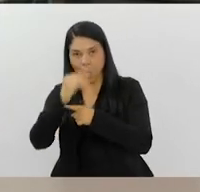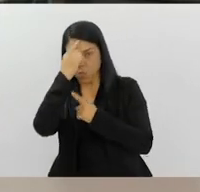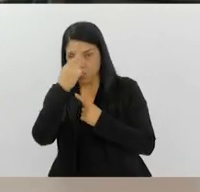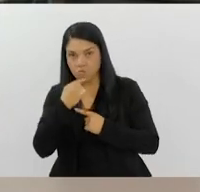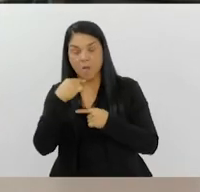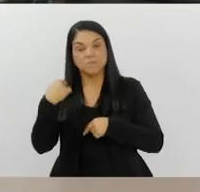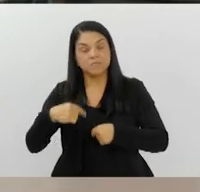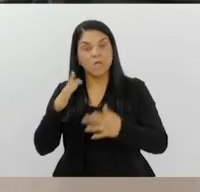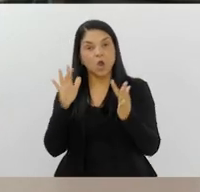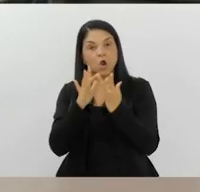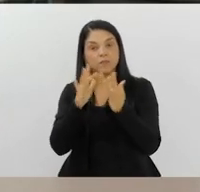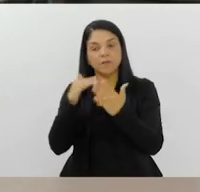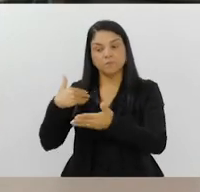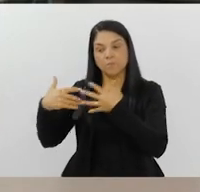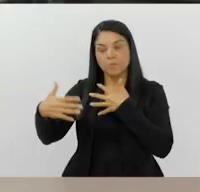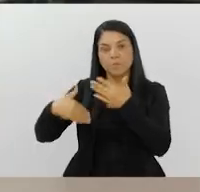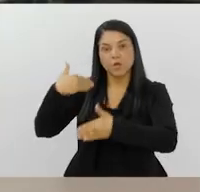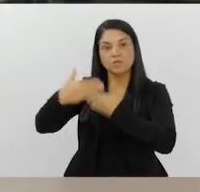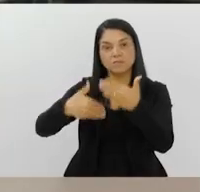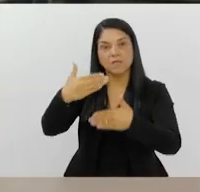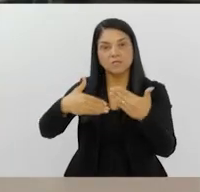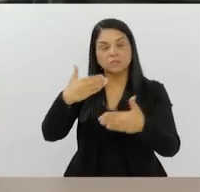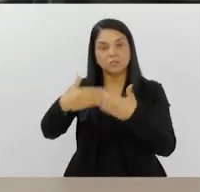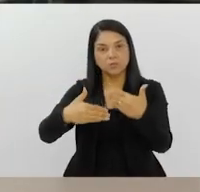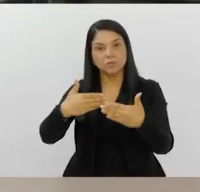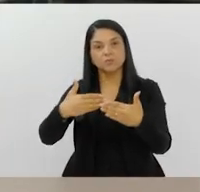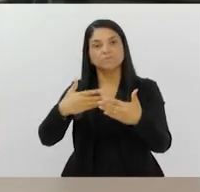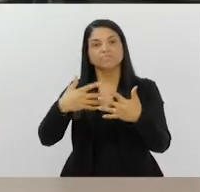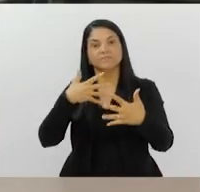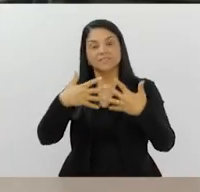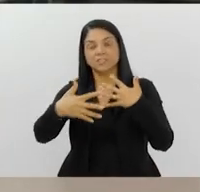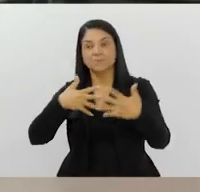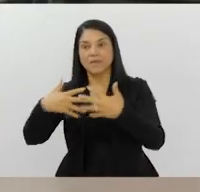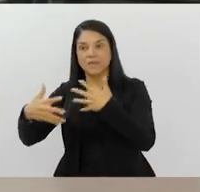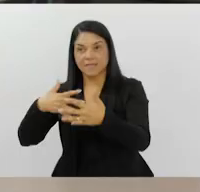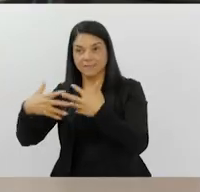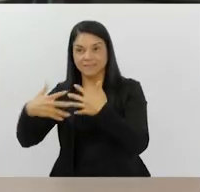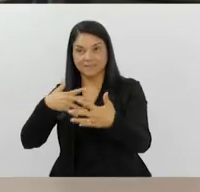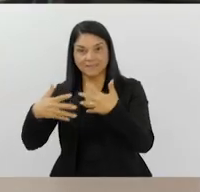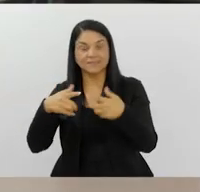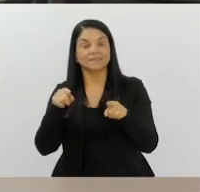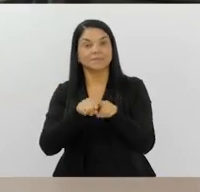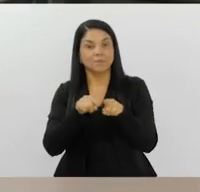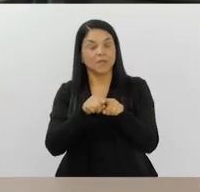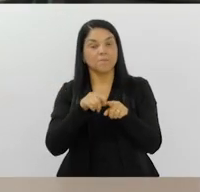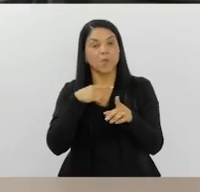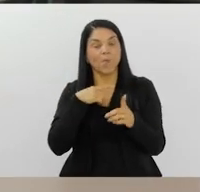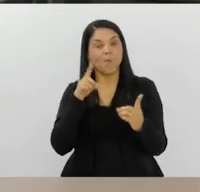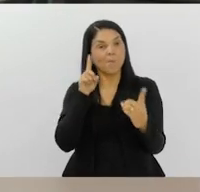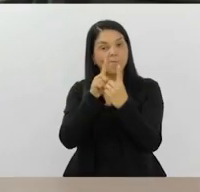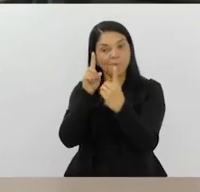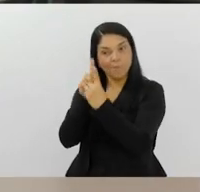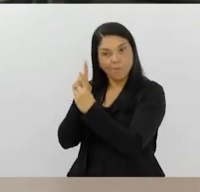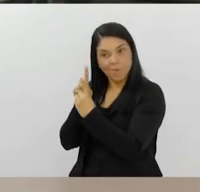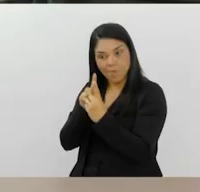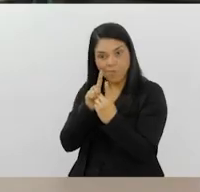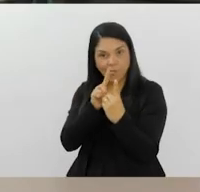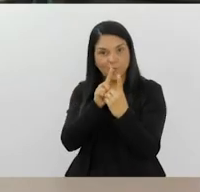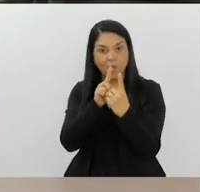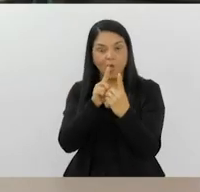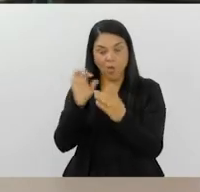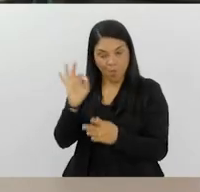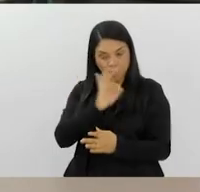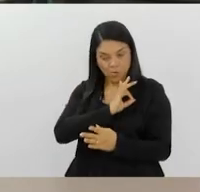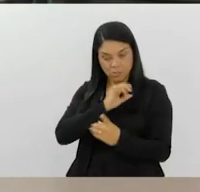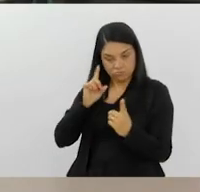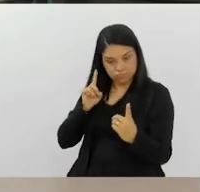processo de Transparência visto que também os meus os dados estão em empresas privadas E aí o meu processo também de abordagem em sua maioria das vezes até o policial chegar